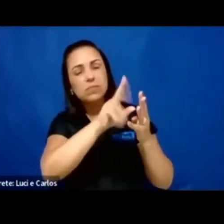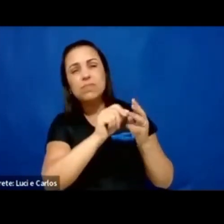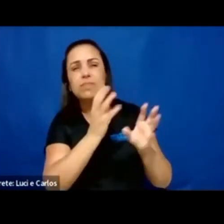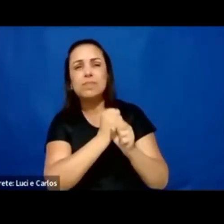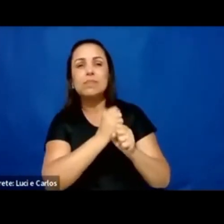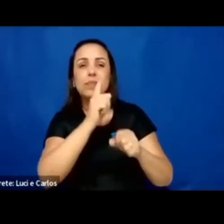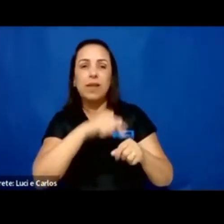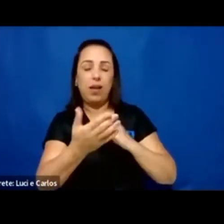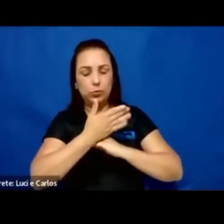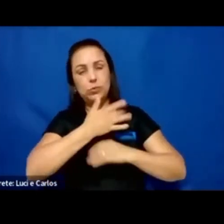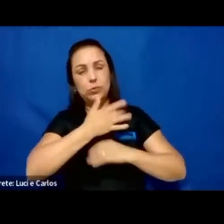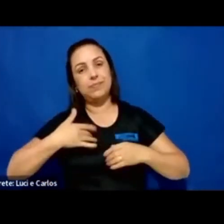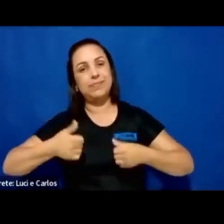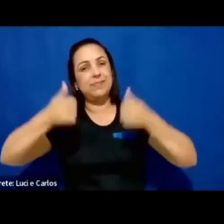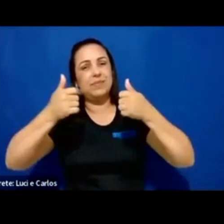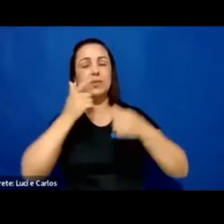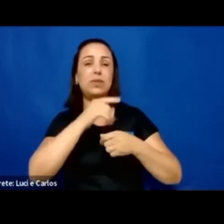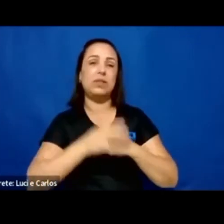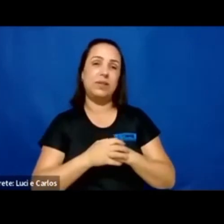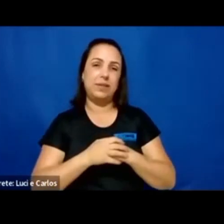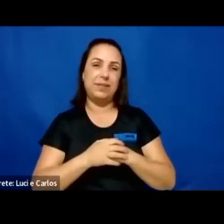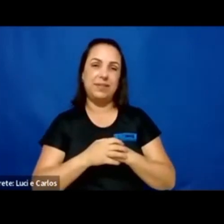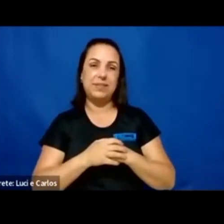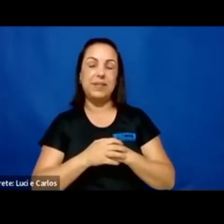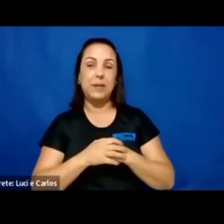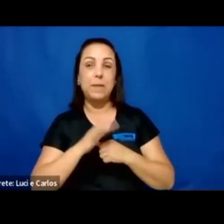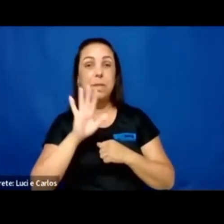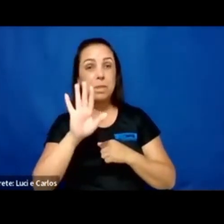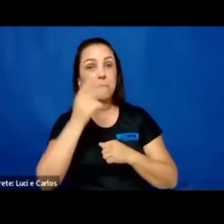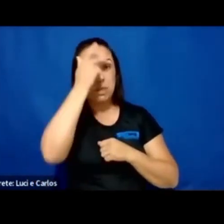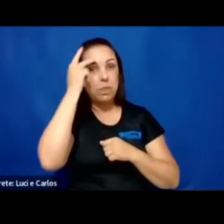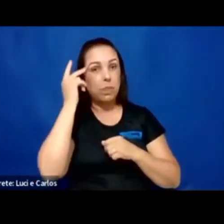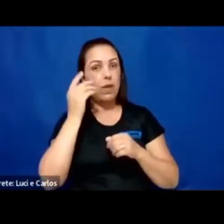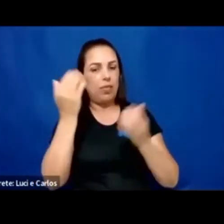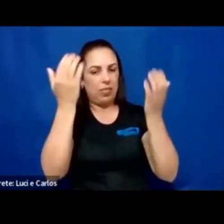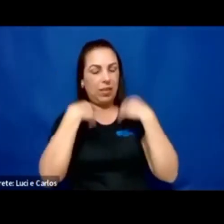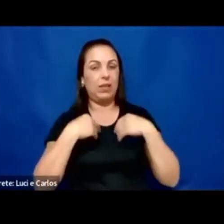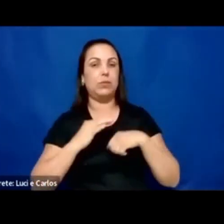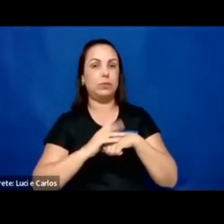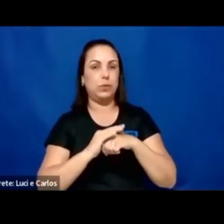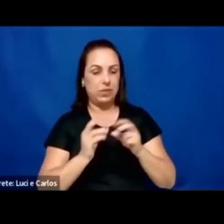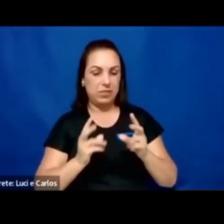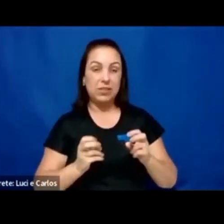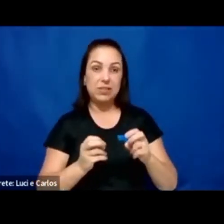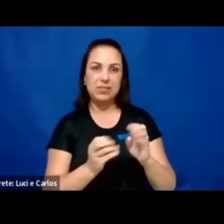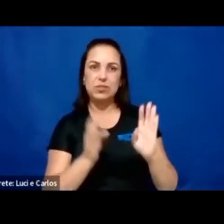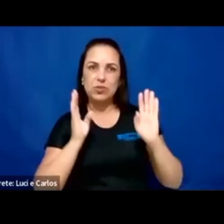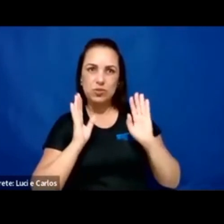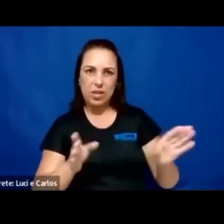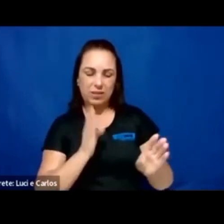você precisa parar e refletir. Então, a gente tem que prevenir e não